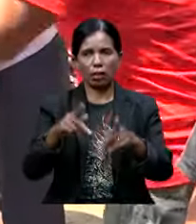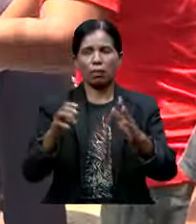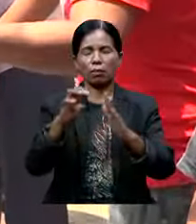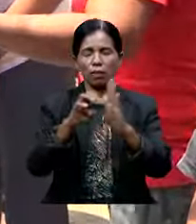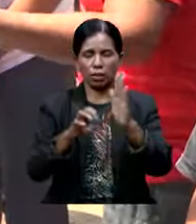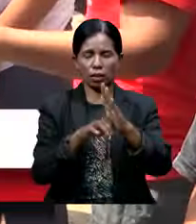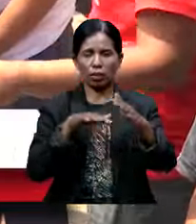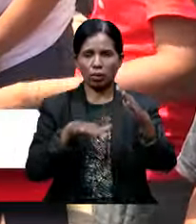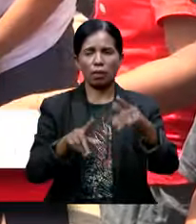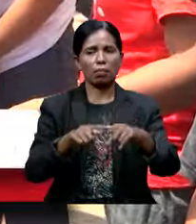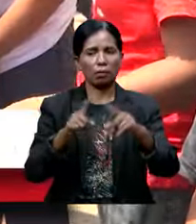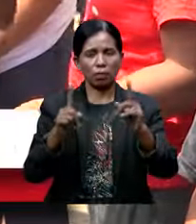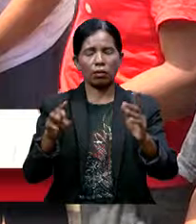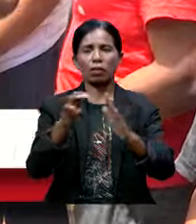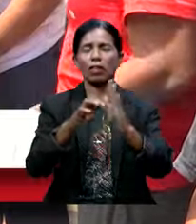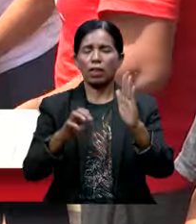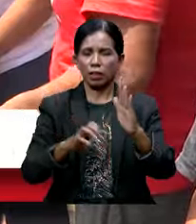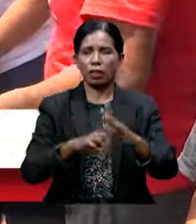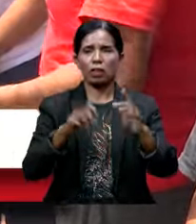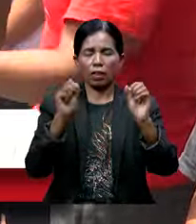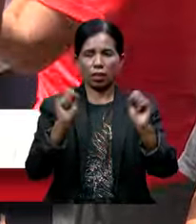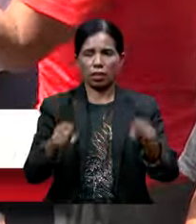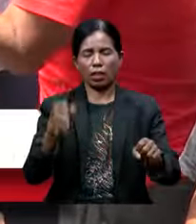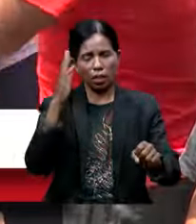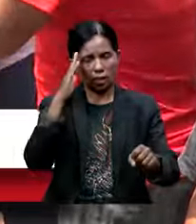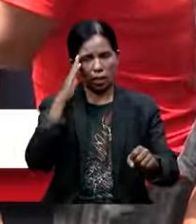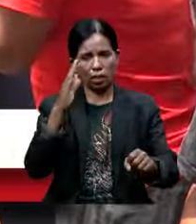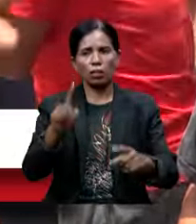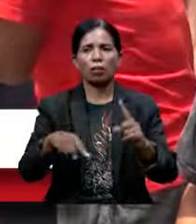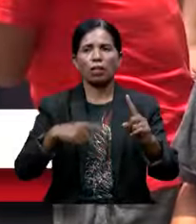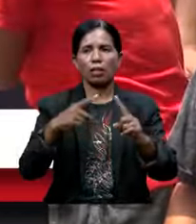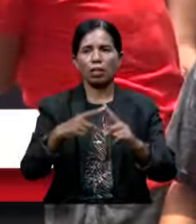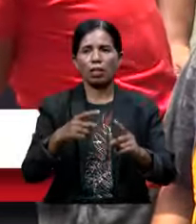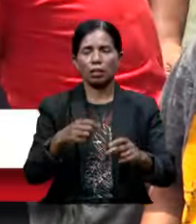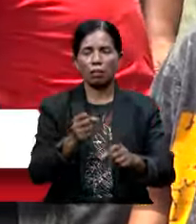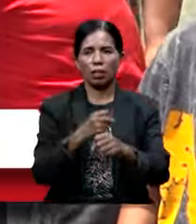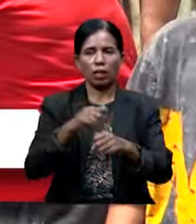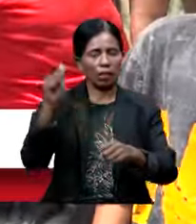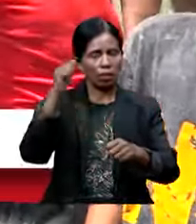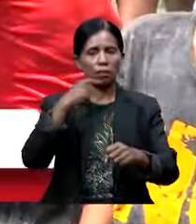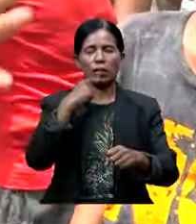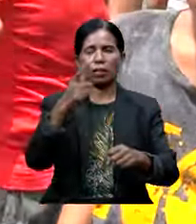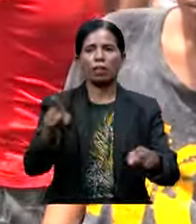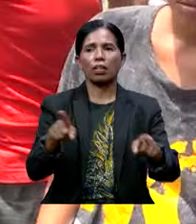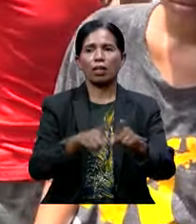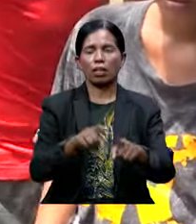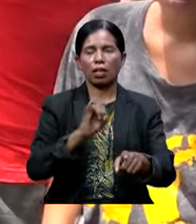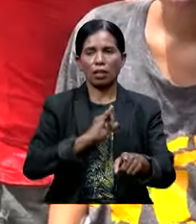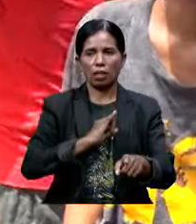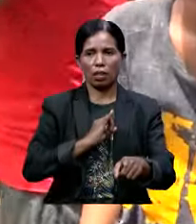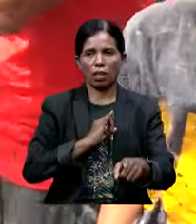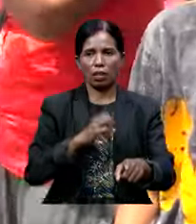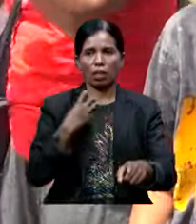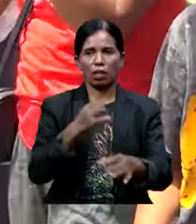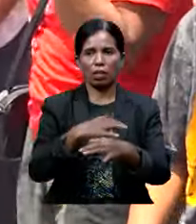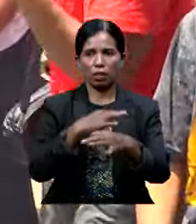meu óculos. Mas bem, está no mos, até de tu erida bem. Bahalo campanha, de anão tane. Hau sai carek, Aku